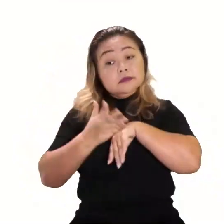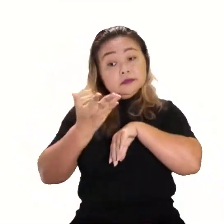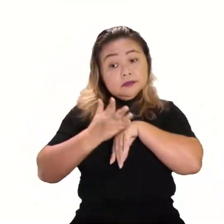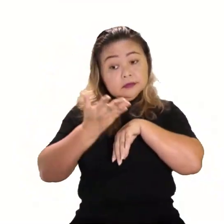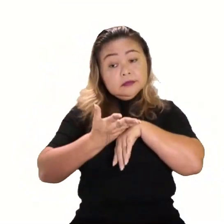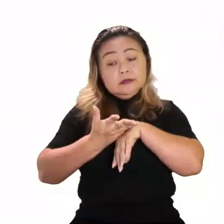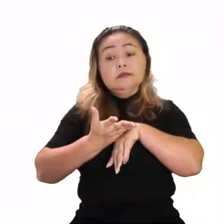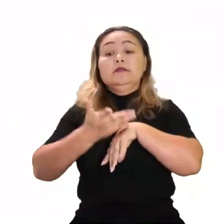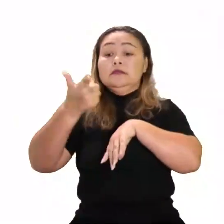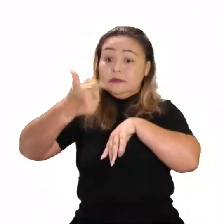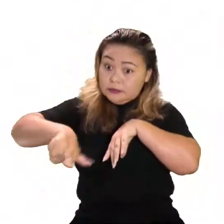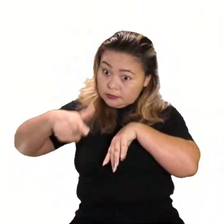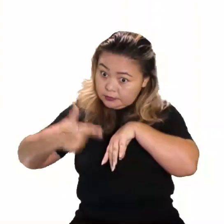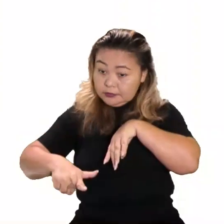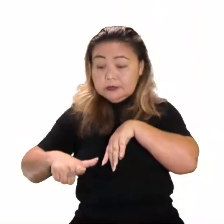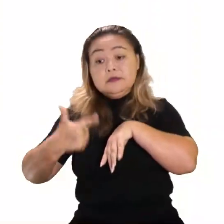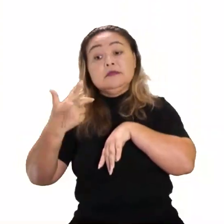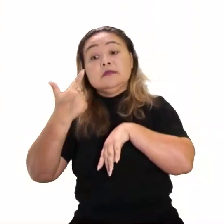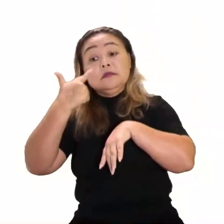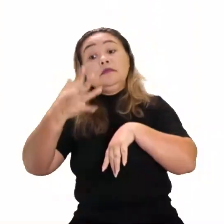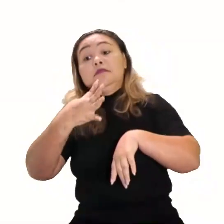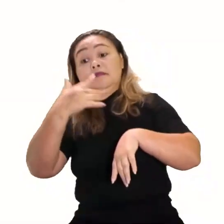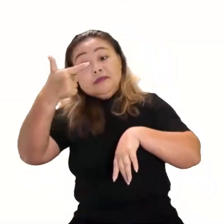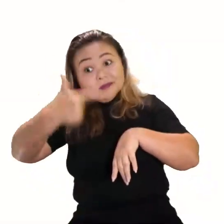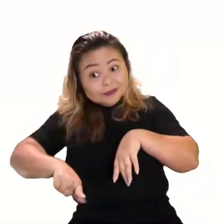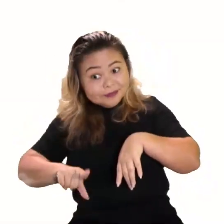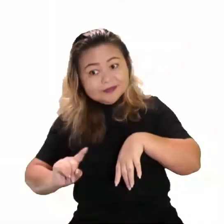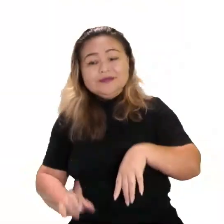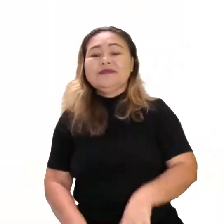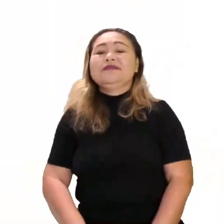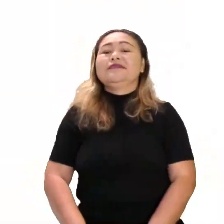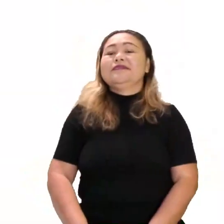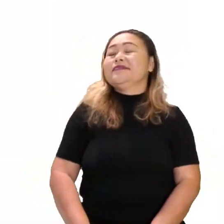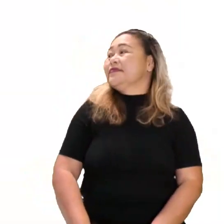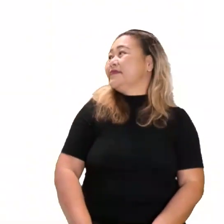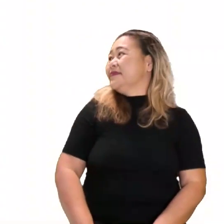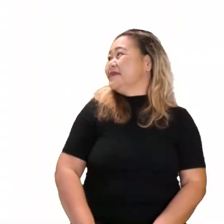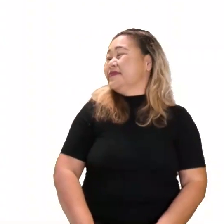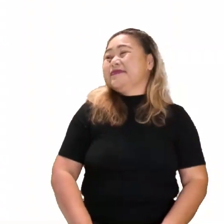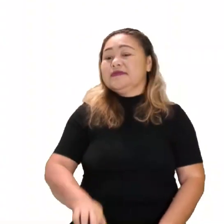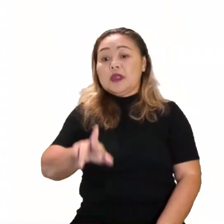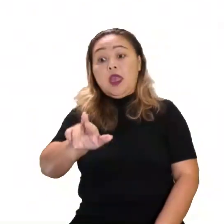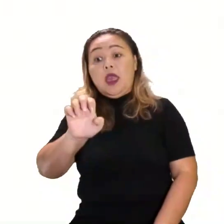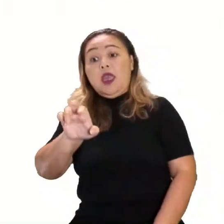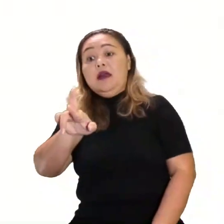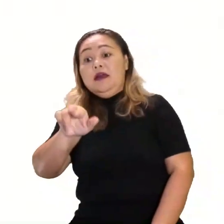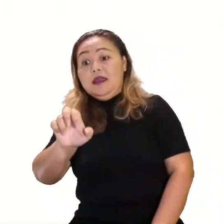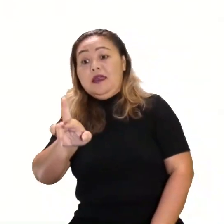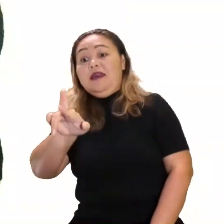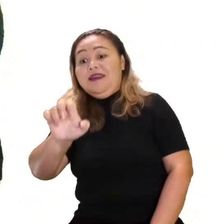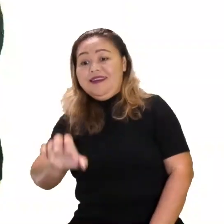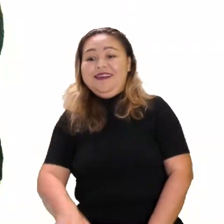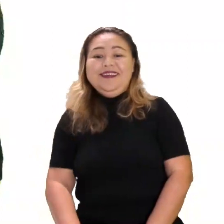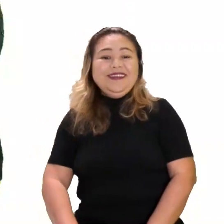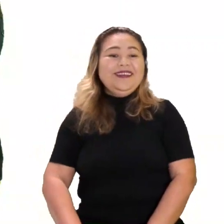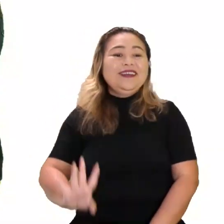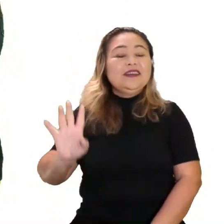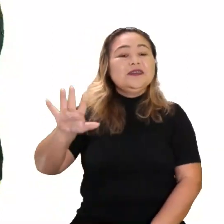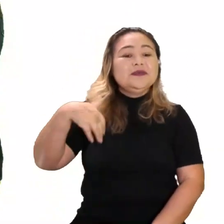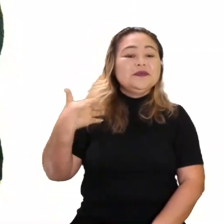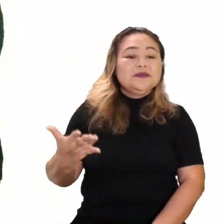praticar, refazer, rever e reconhecer. Esses R's, não é? Isso, os R's da vida. Vamos